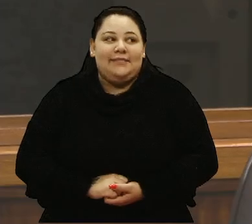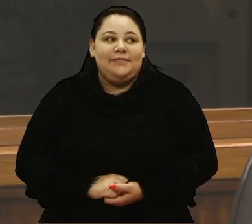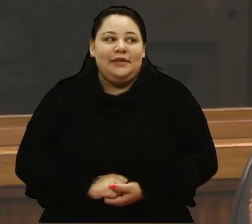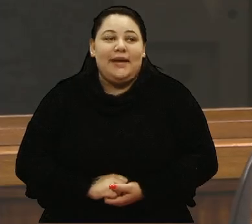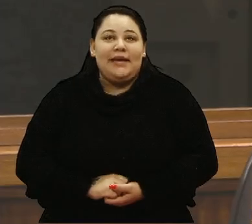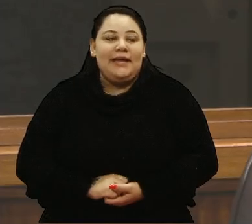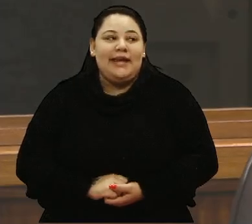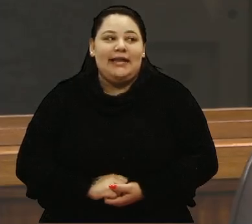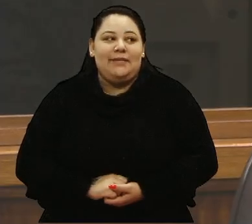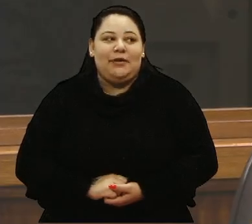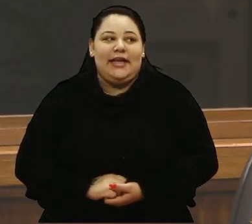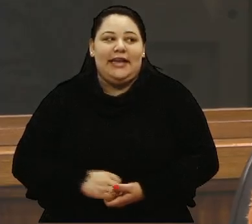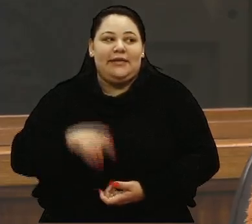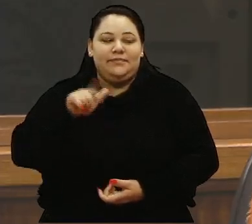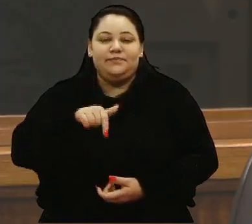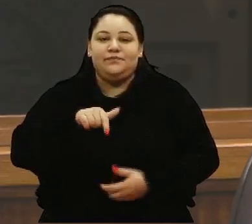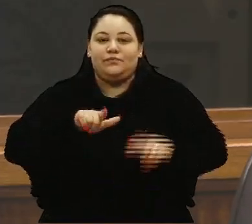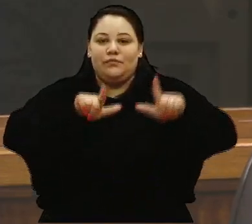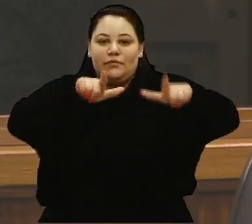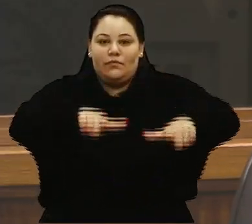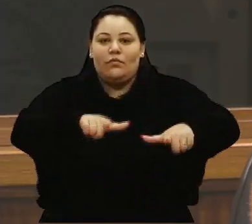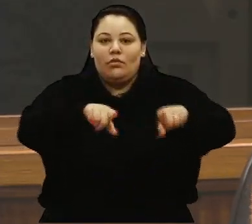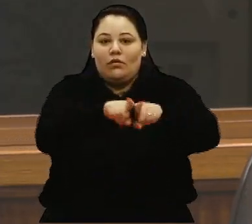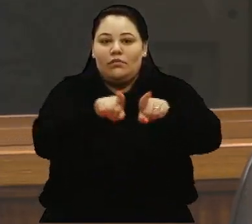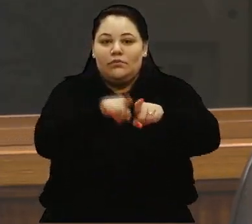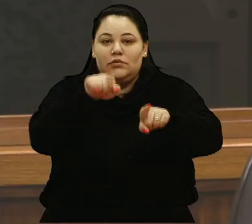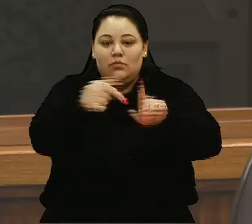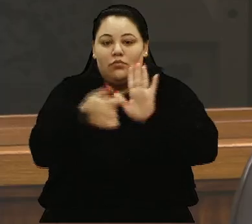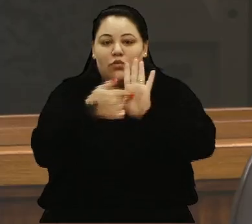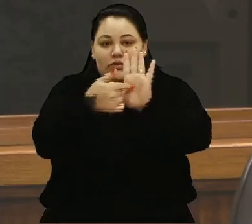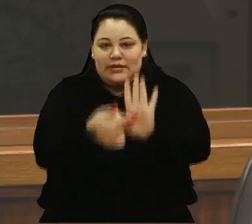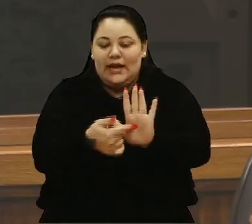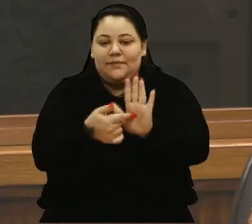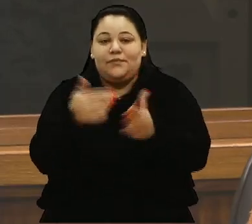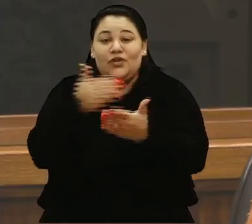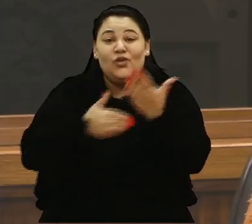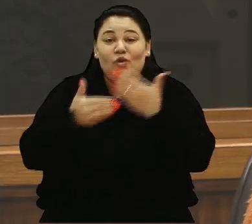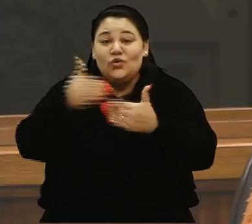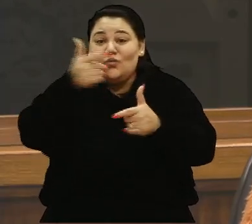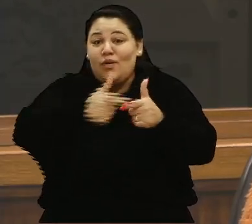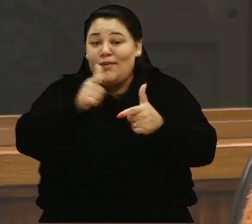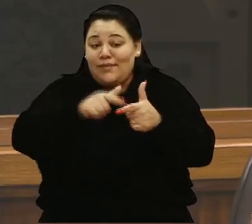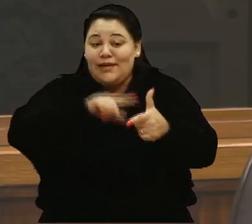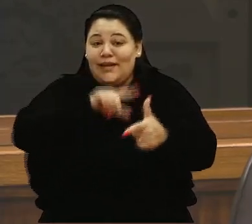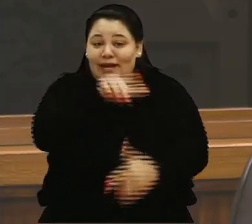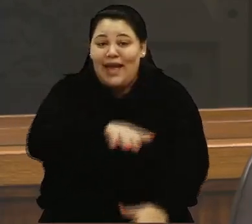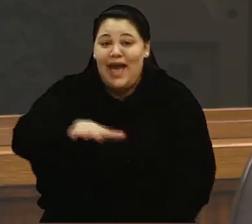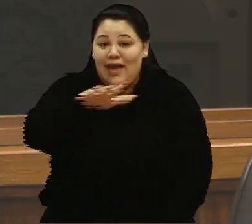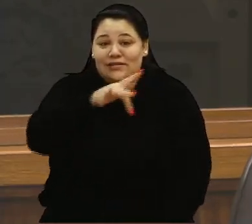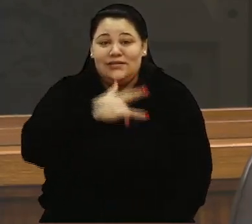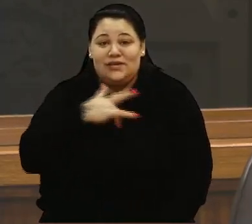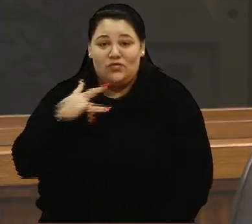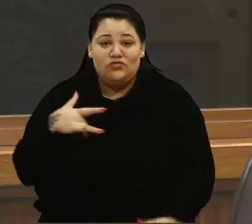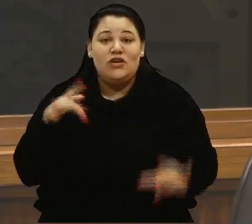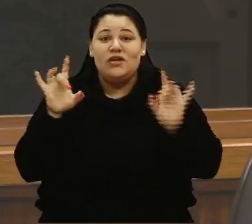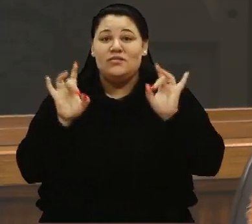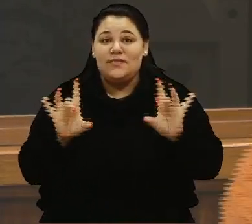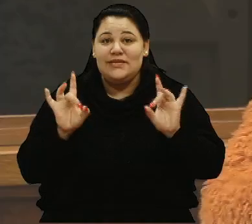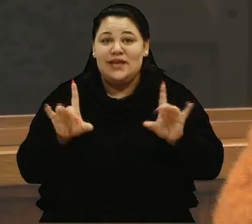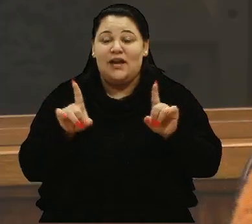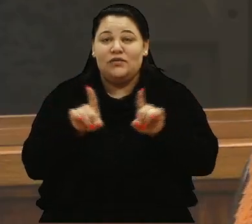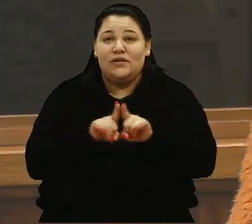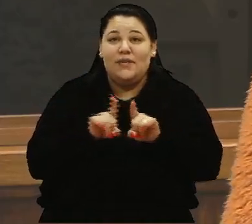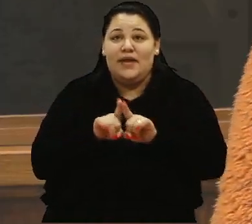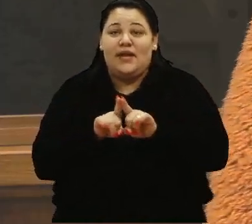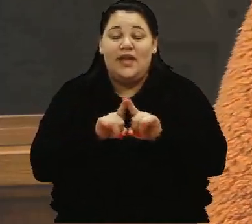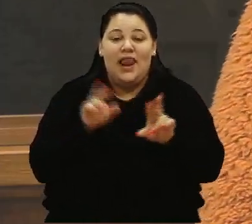a situação de emergência em função de todos esses problemas da saúde, especialmente a